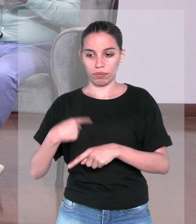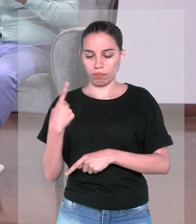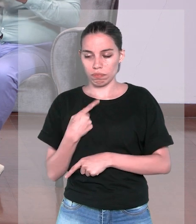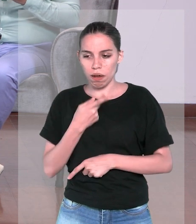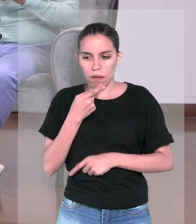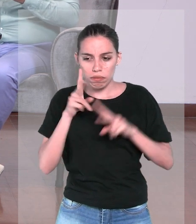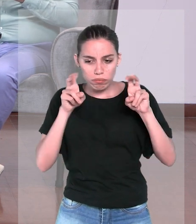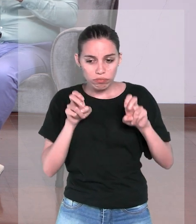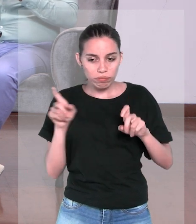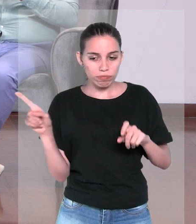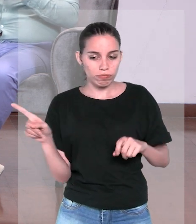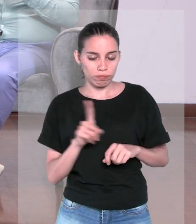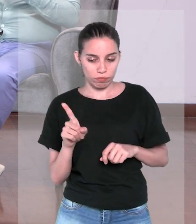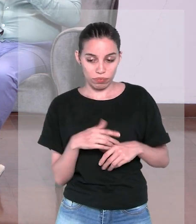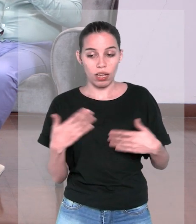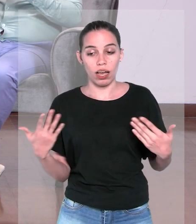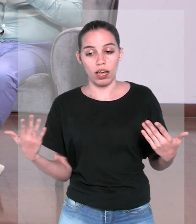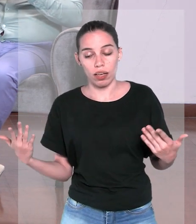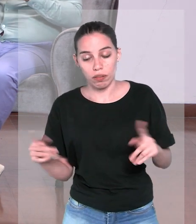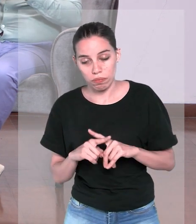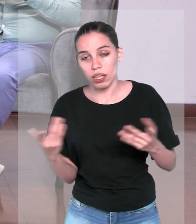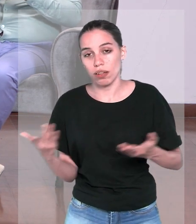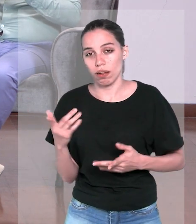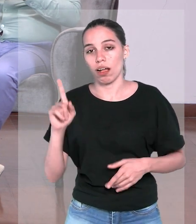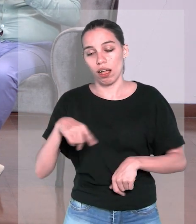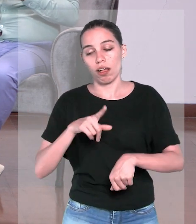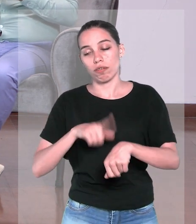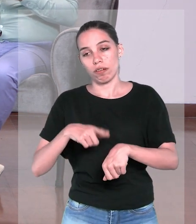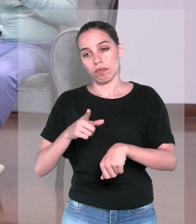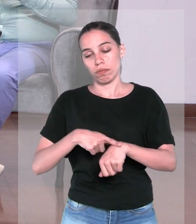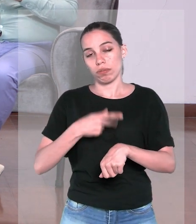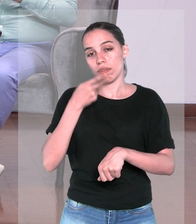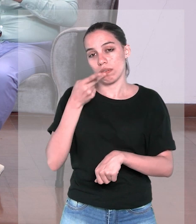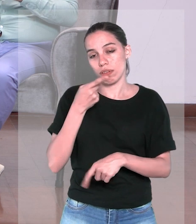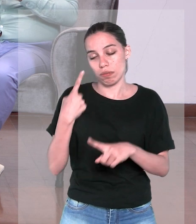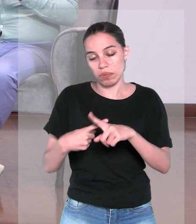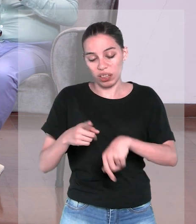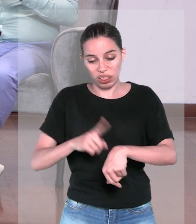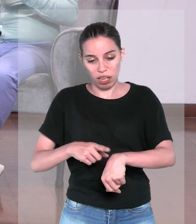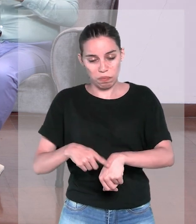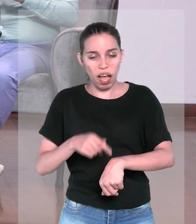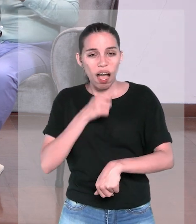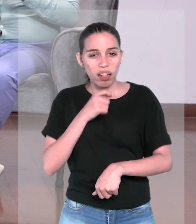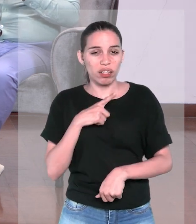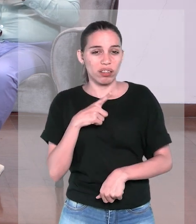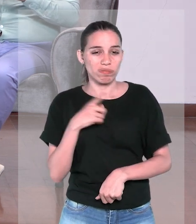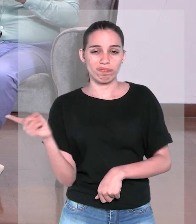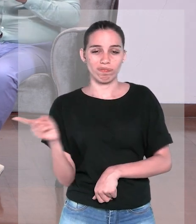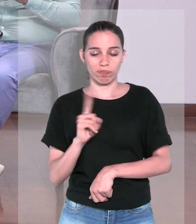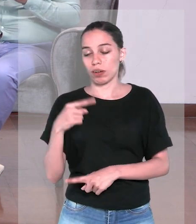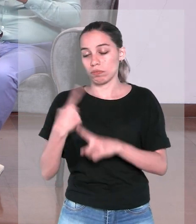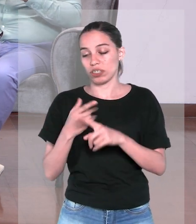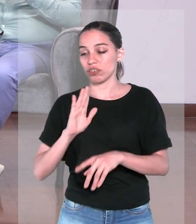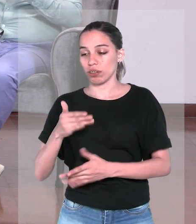porque nós não discutimos. Né? E agora eu acho que não tem mais tempo. Não tem mais tempo, porque veio para dentro da